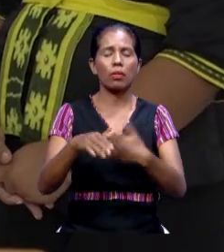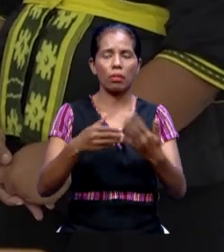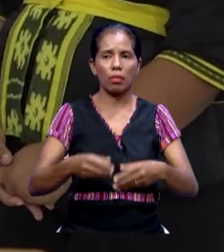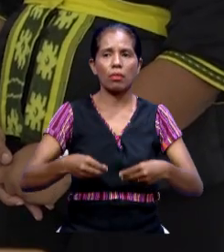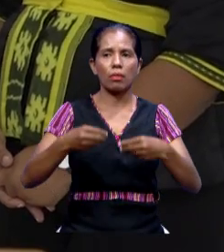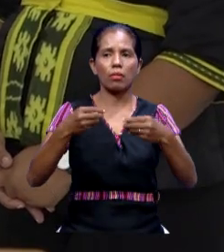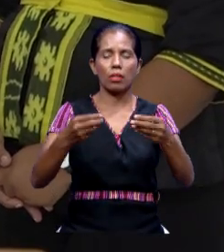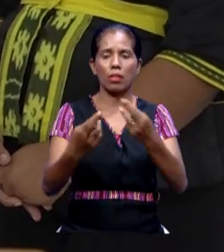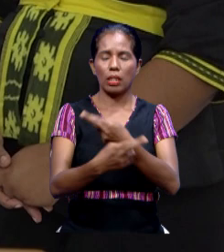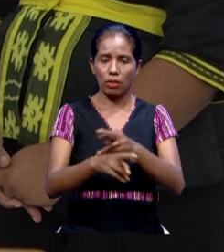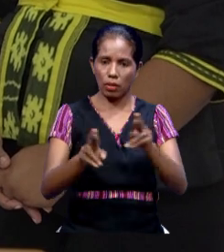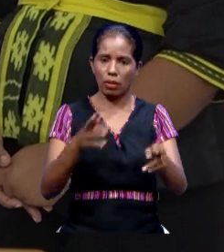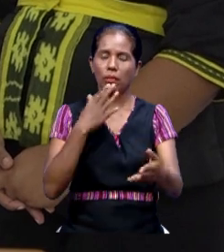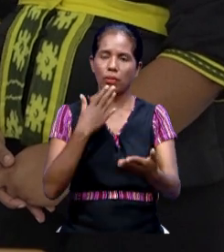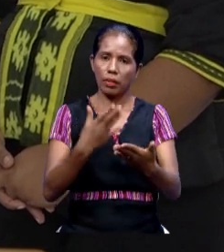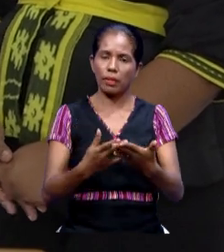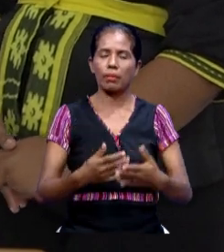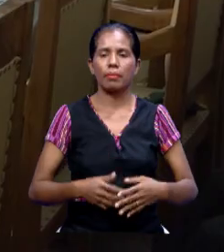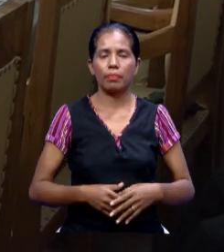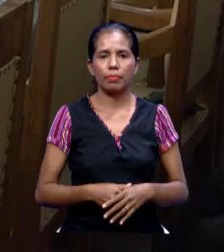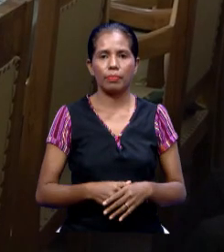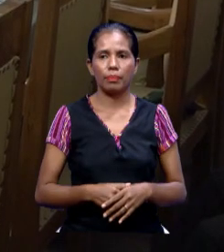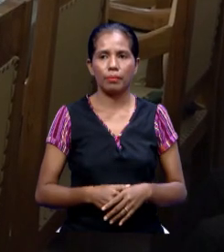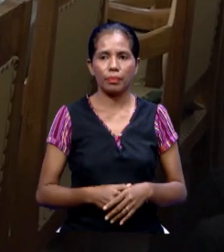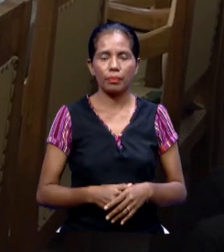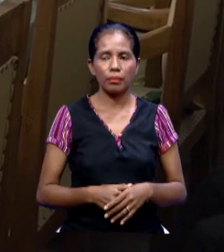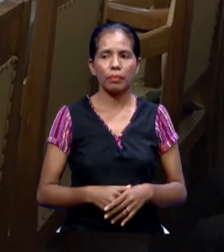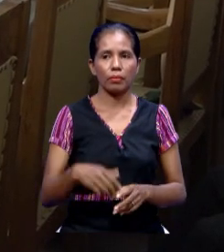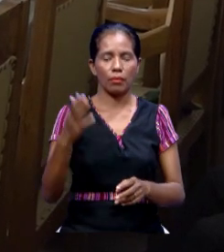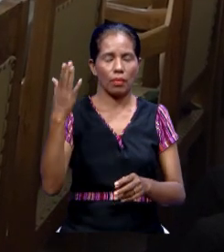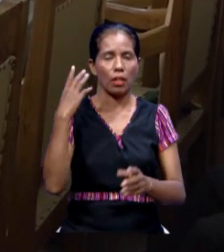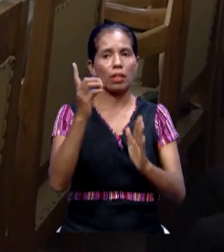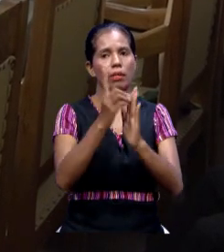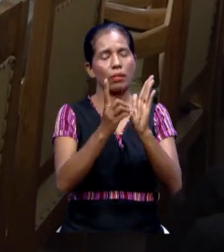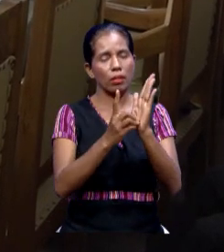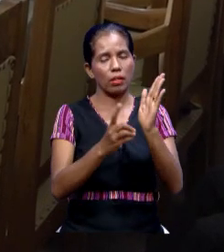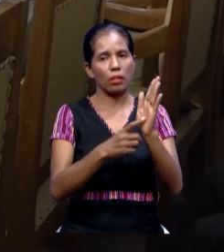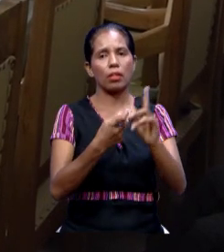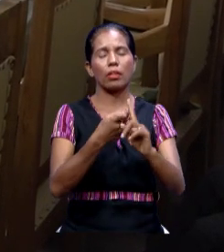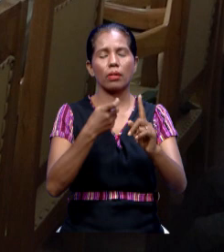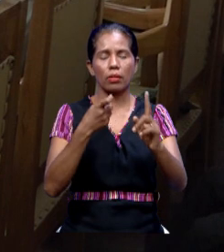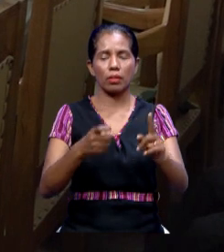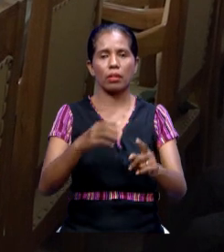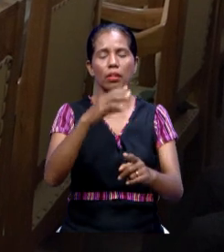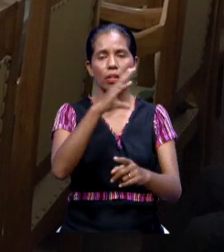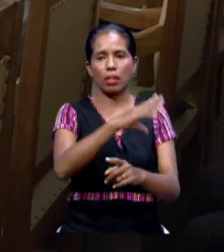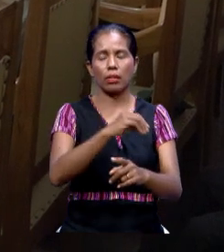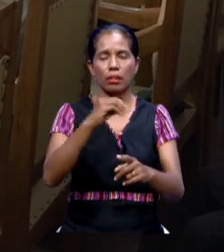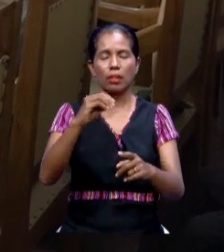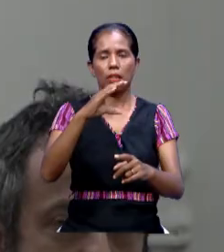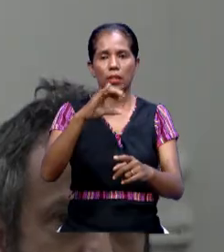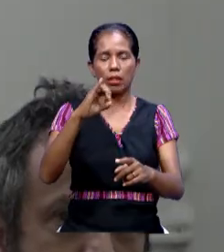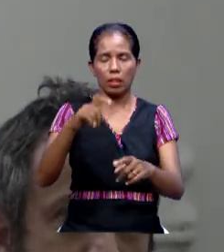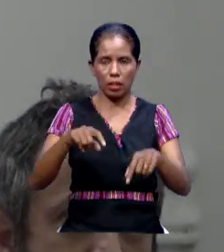dia. We would like to continue to support. Antes ne, tu erraros nebe Confederação Sindicato Timor-Leste, Rassi